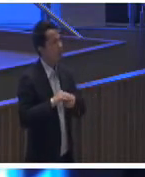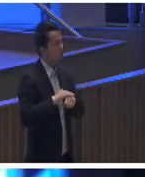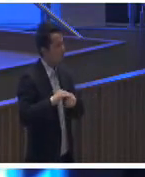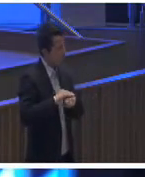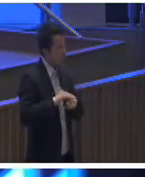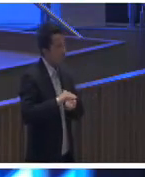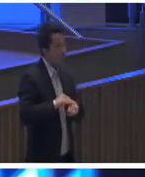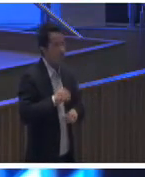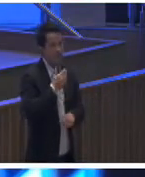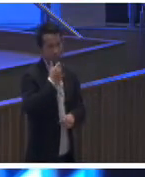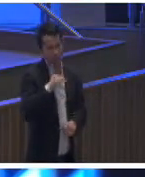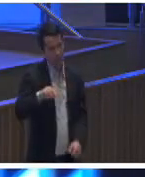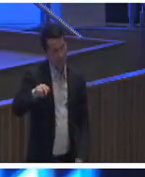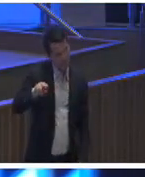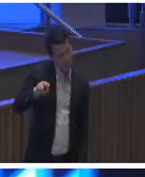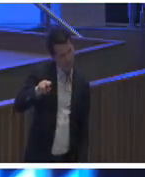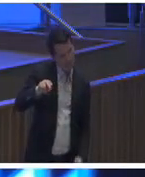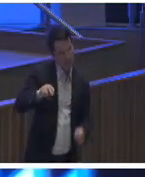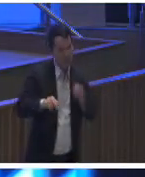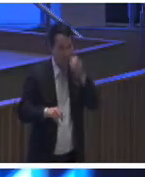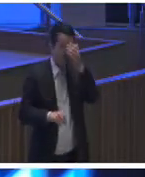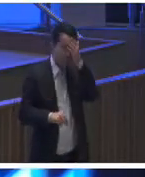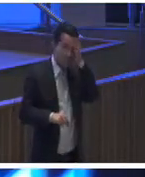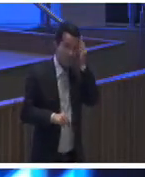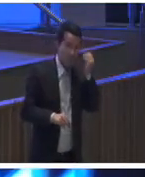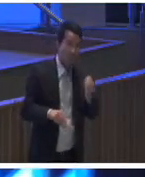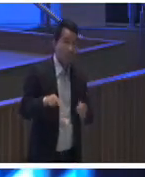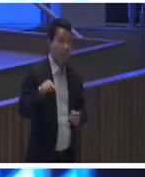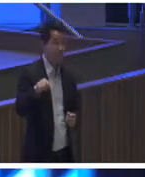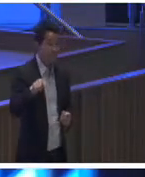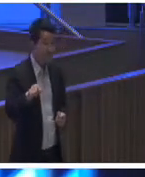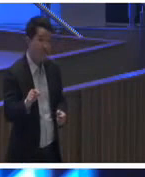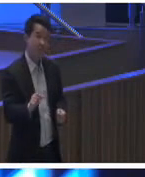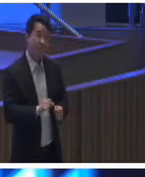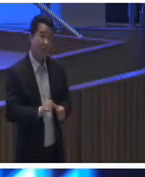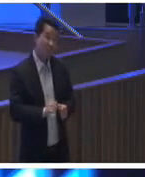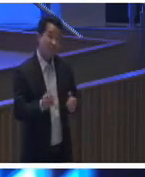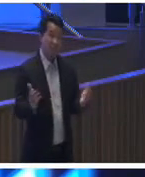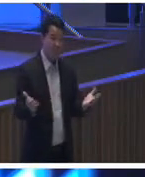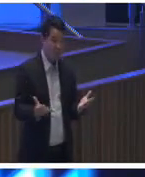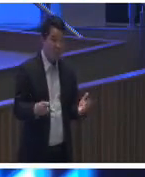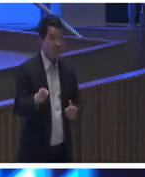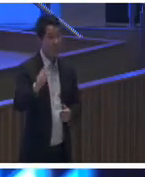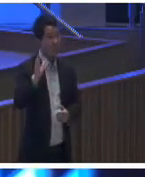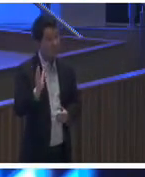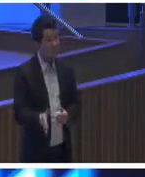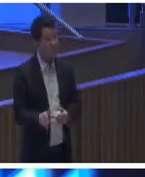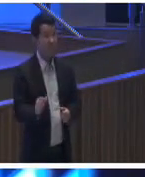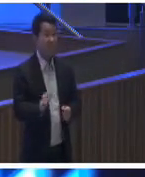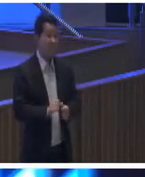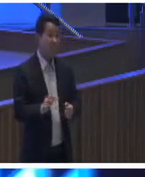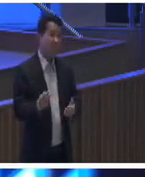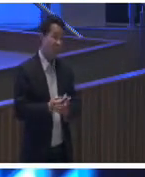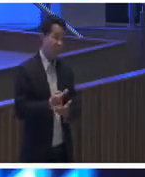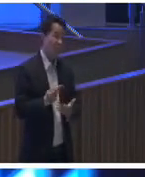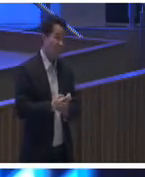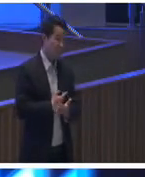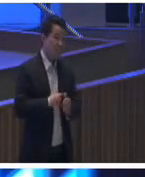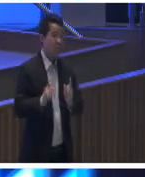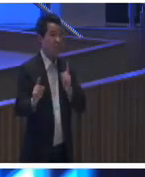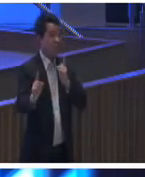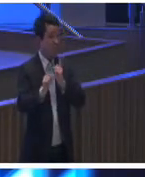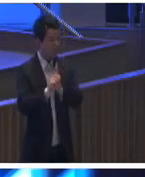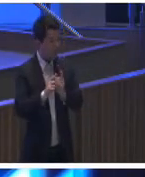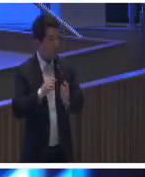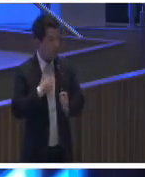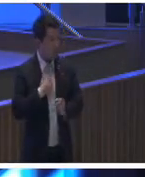irmão já passou por várias situações, e eu acho que ele está fazendo uma bobagem agora que não deveria fazer. E eu disse para ele assim: olha, toma